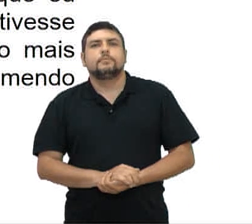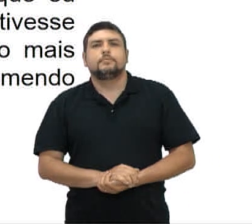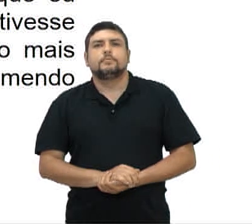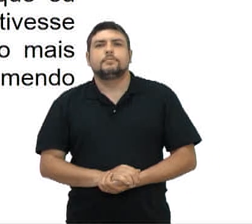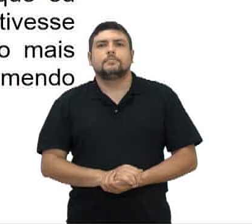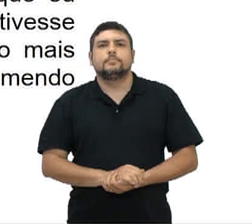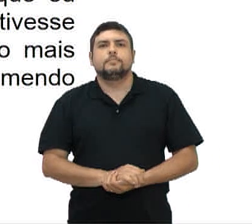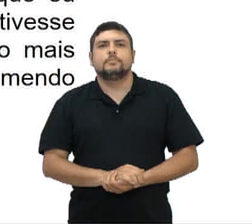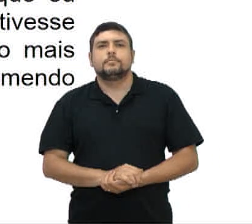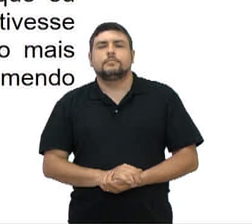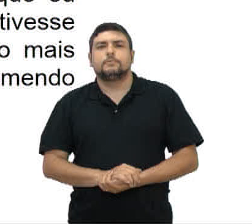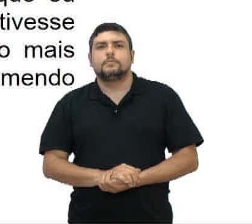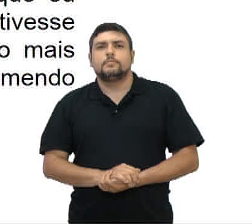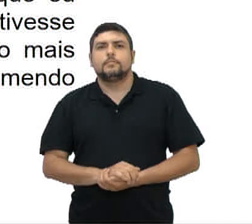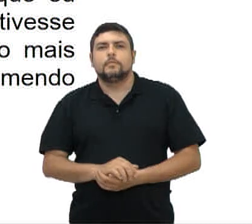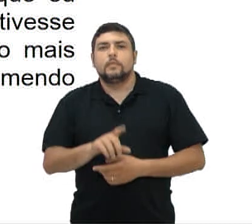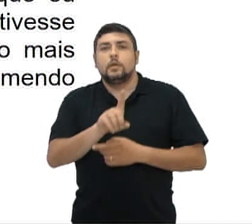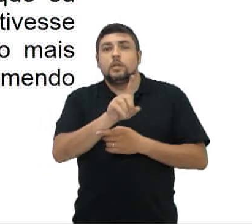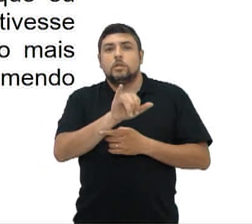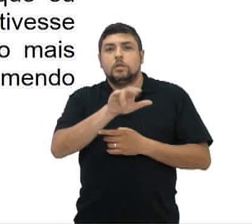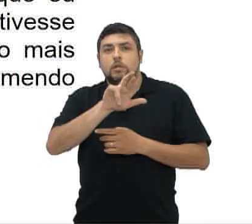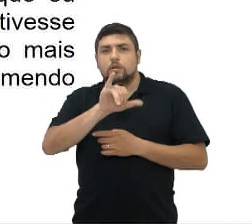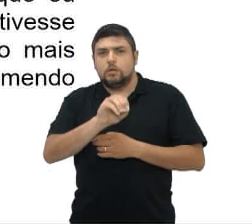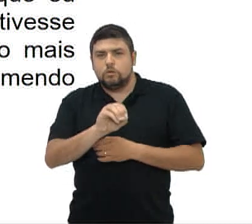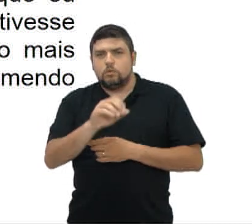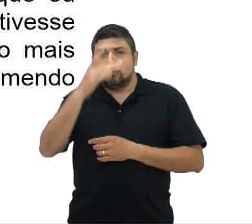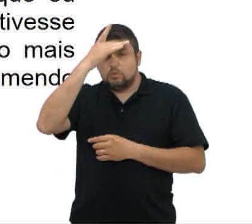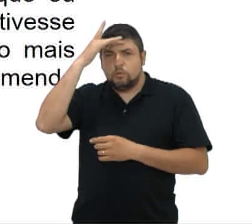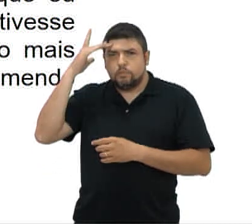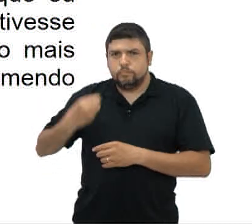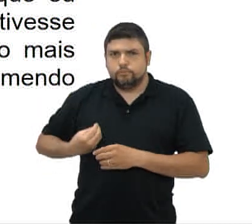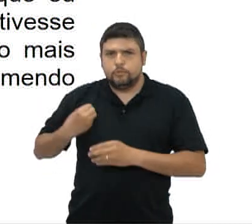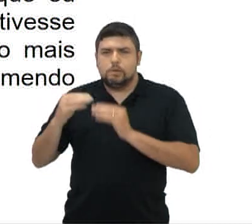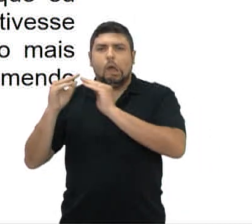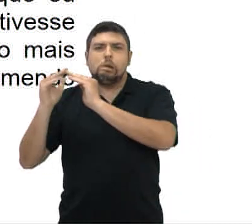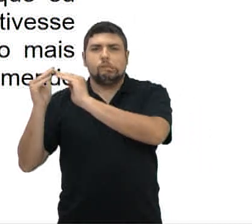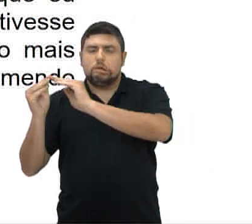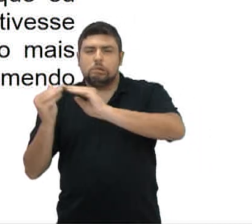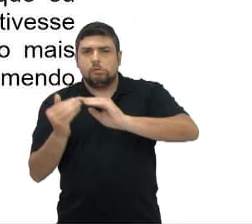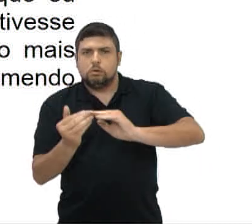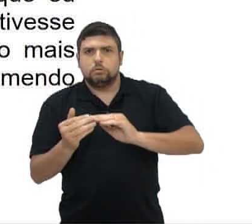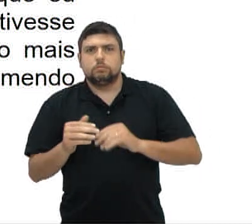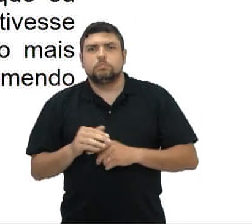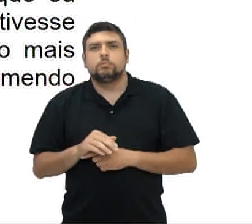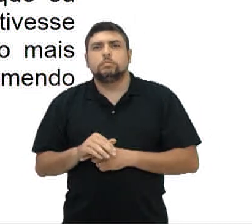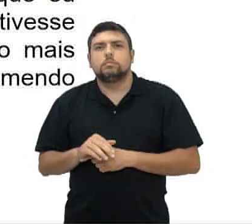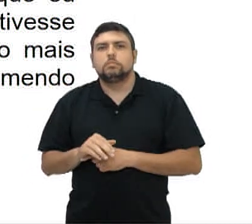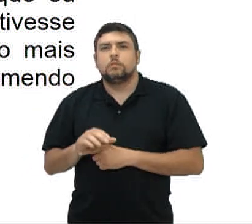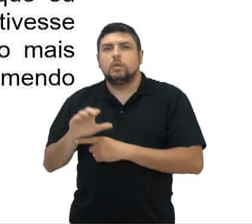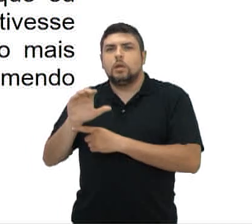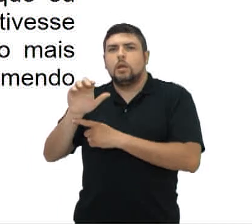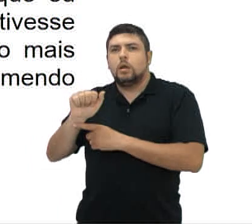título. Diário de uma favelada. Carolina Maria de Jesus, personagem principal,